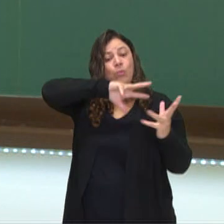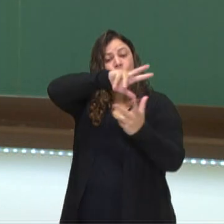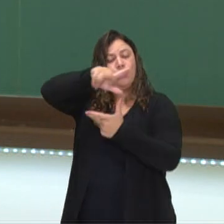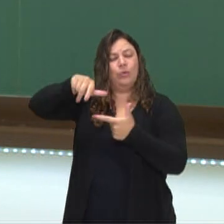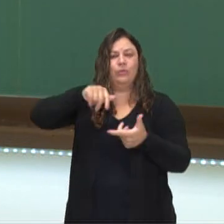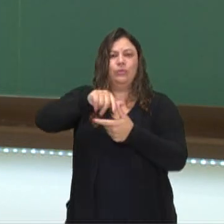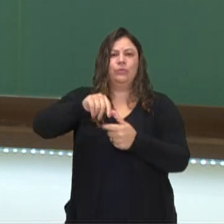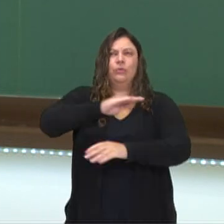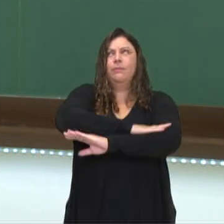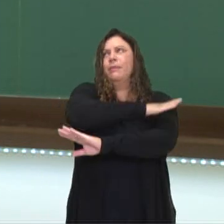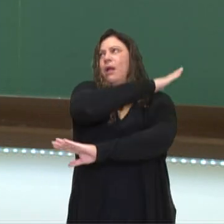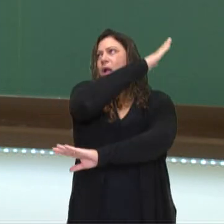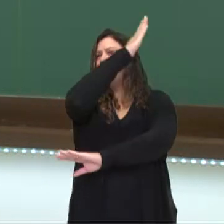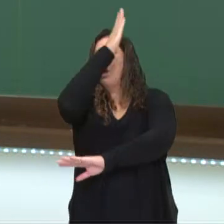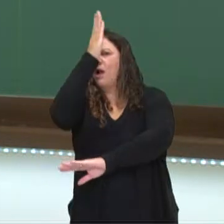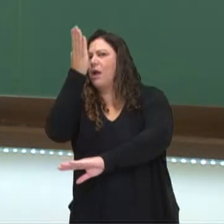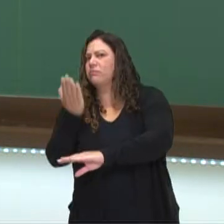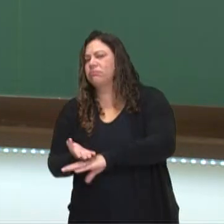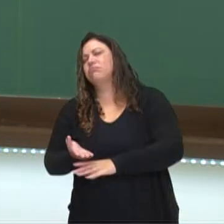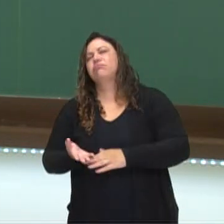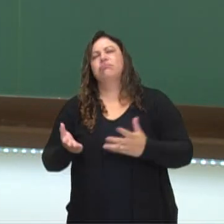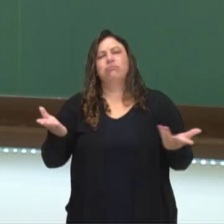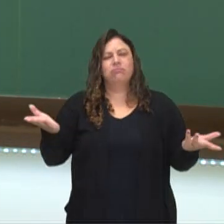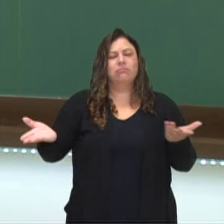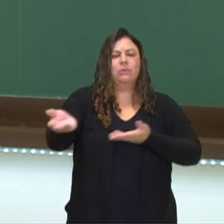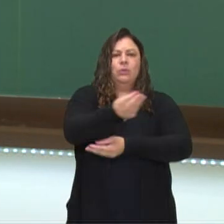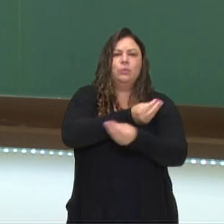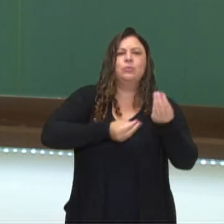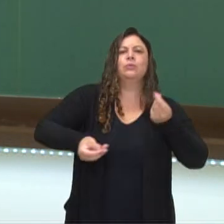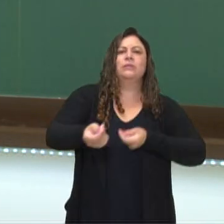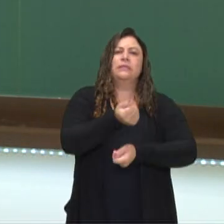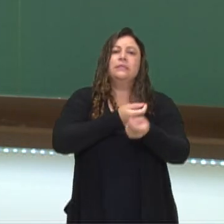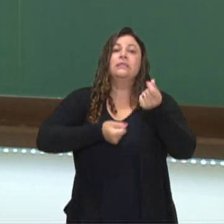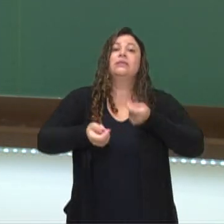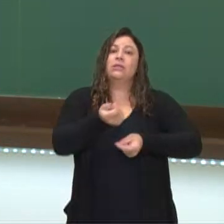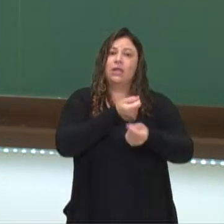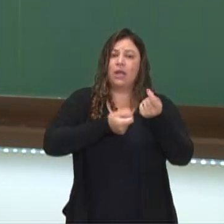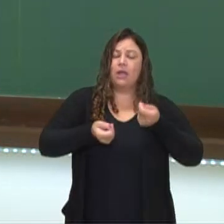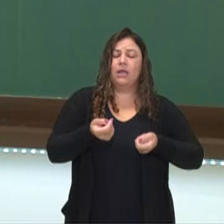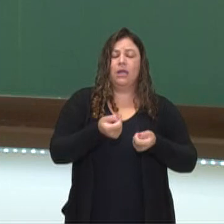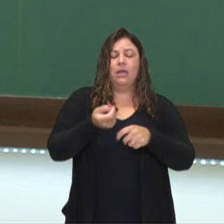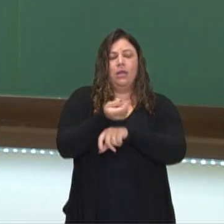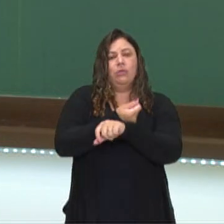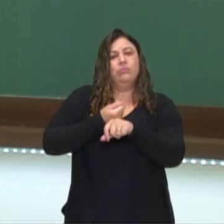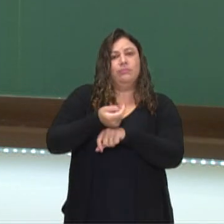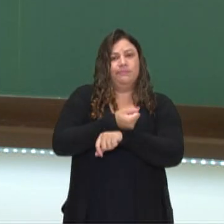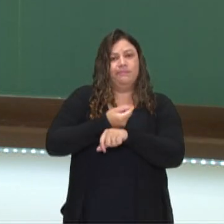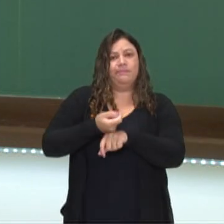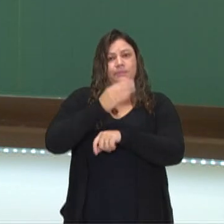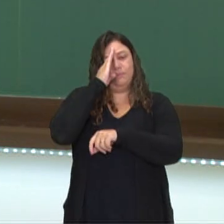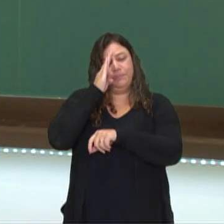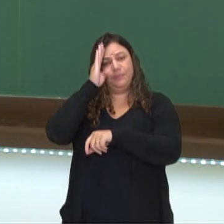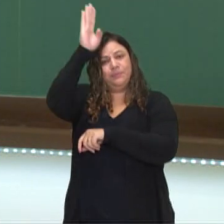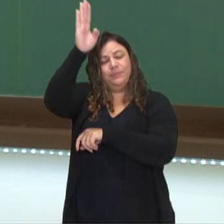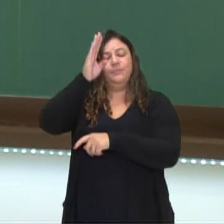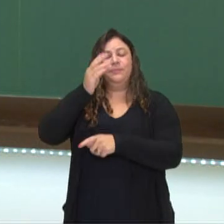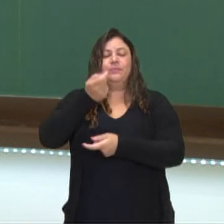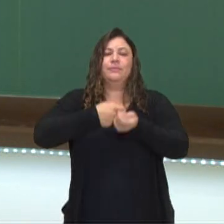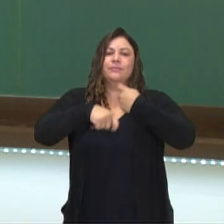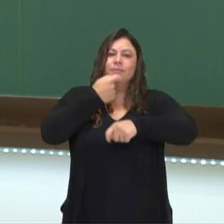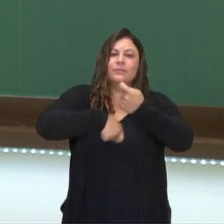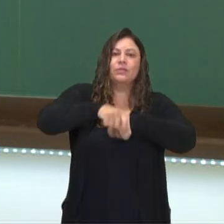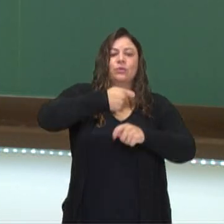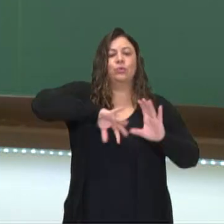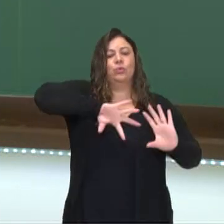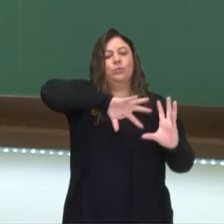24 horas do dia. E essa circulação de capitais, ela é fundamental para a economia global,